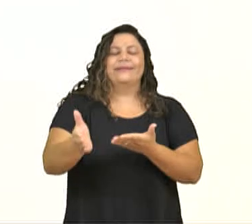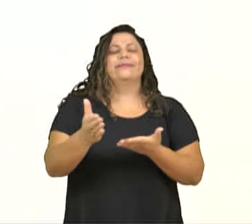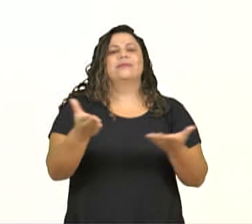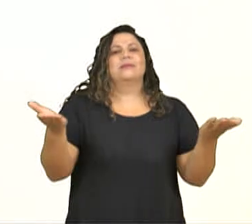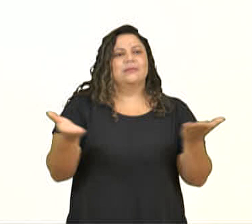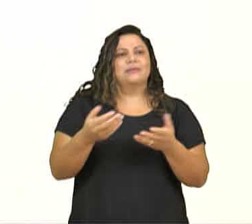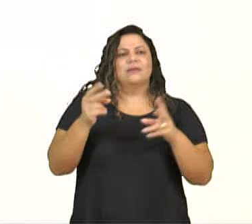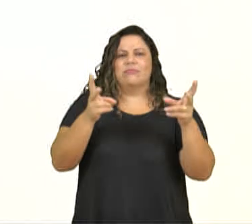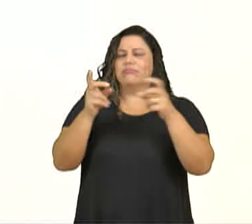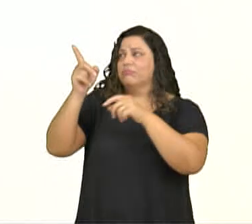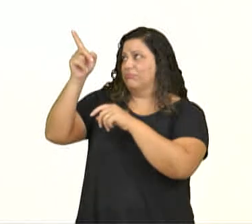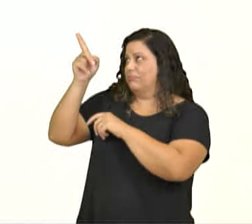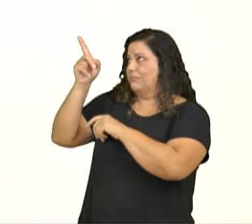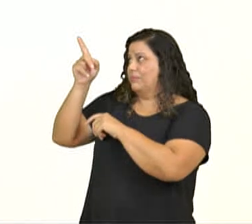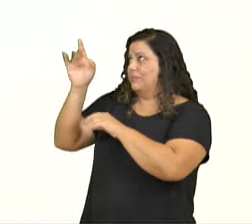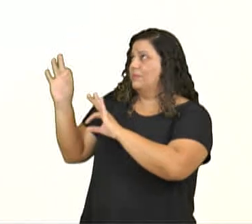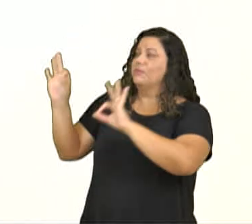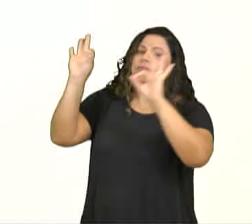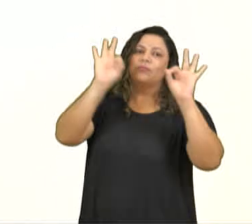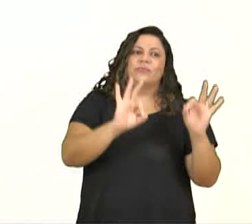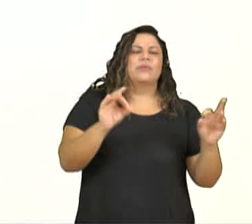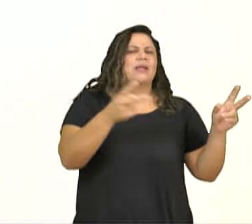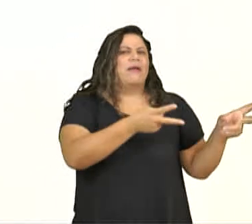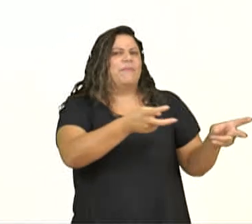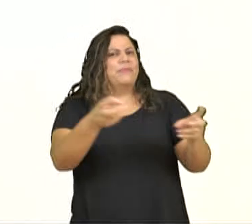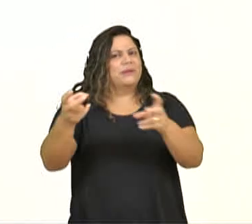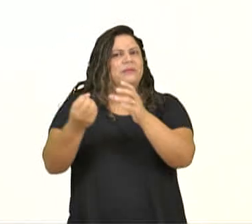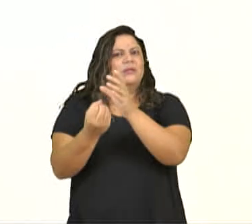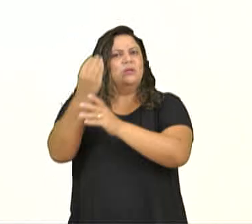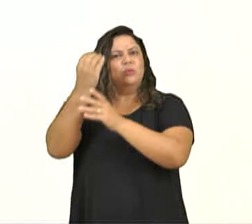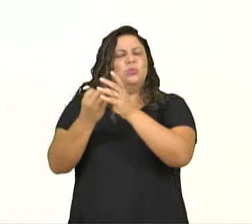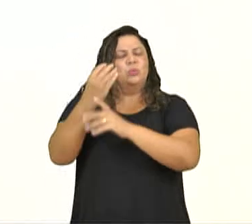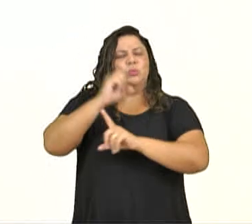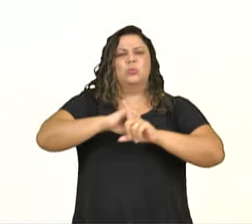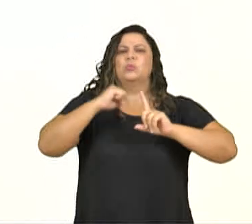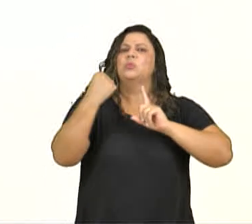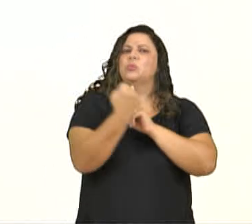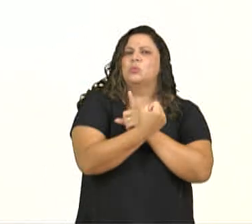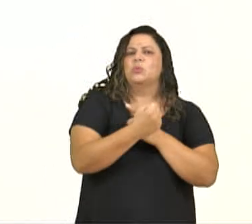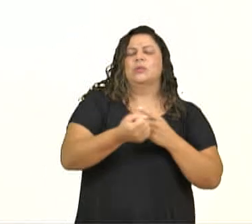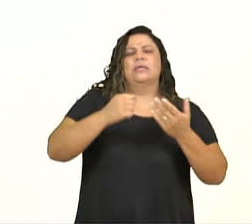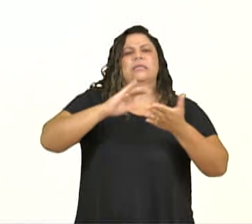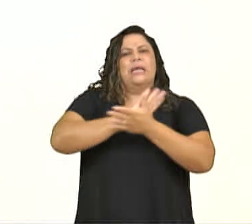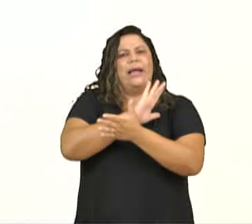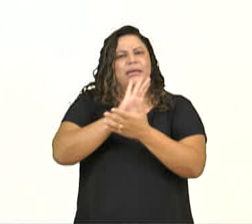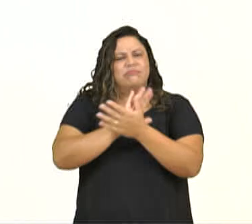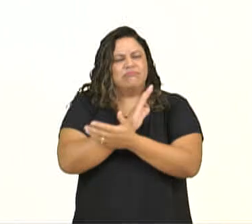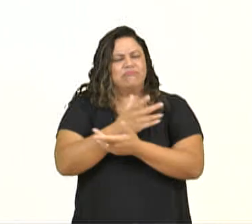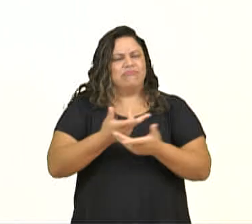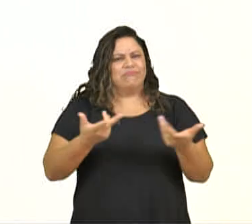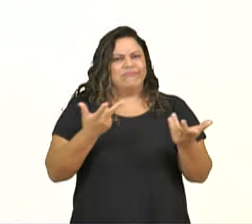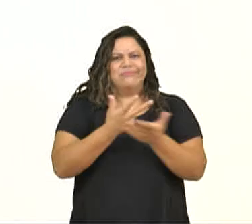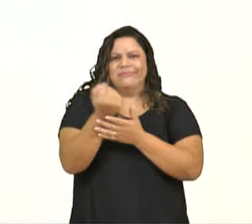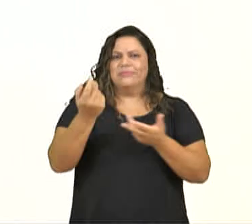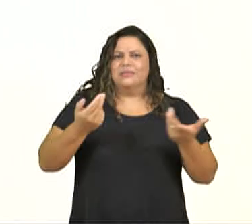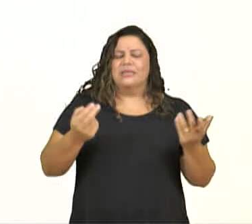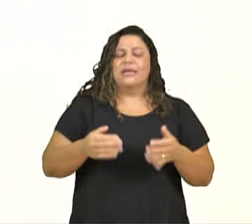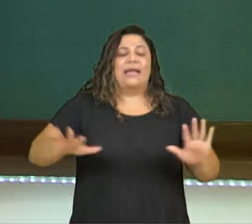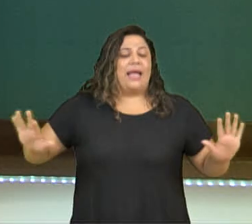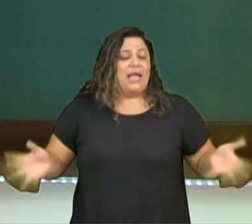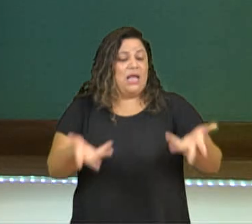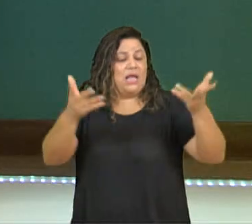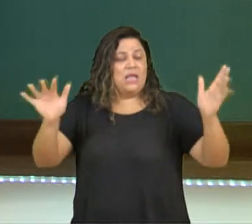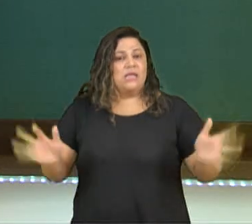gente pode ver aqui, ó, a gente vai perceber que surge também a sociedade de consumo, uma sociedade que é incentivada